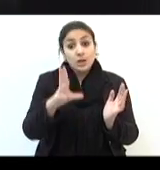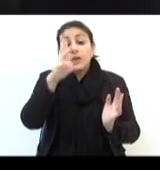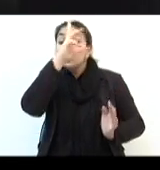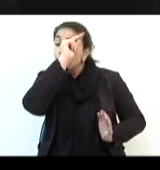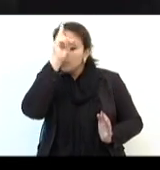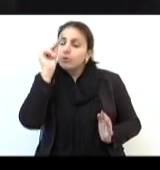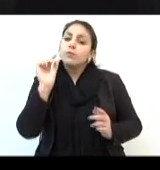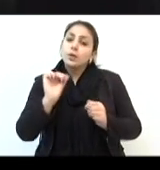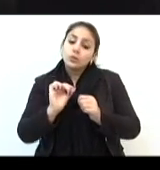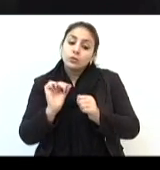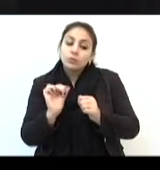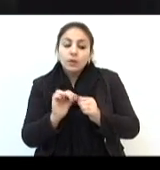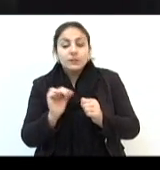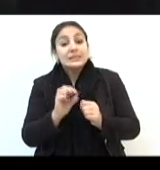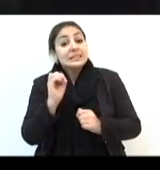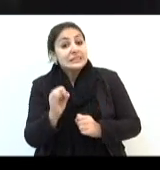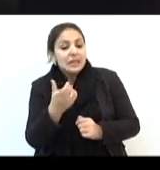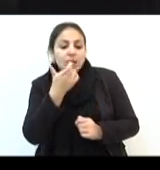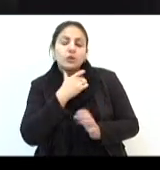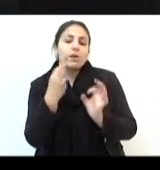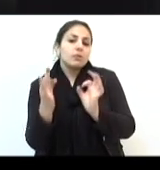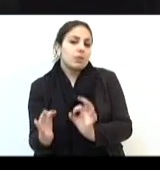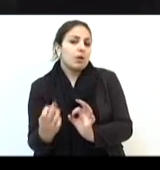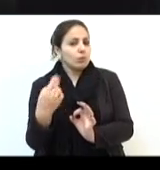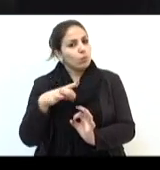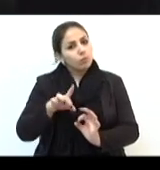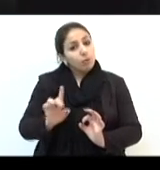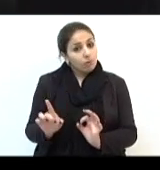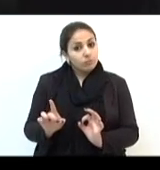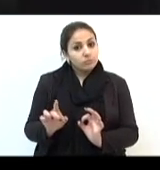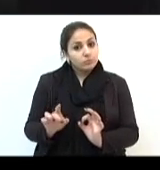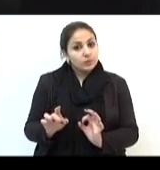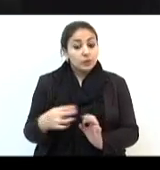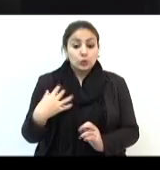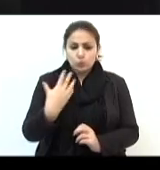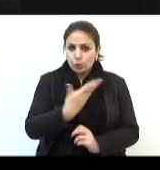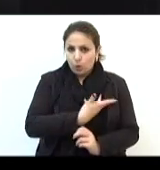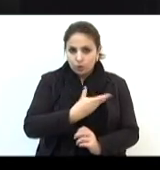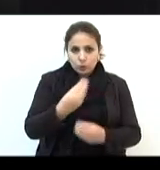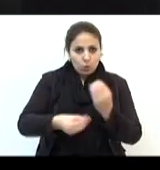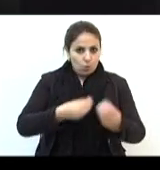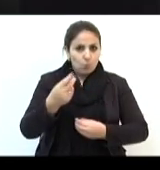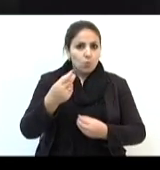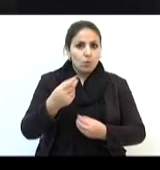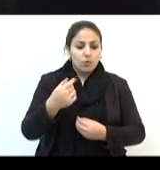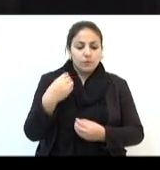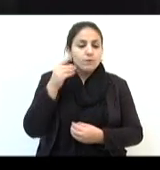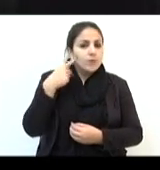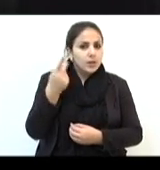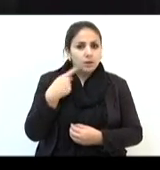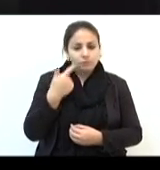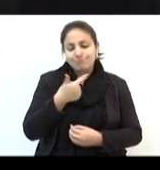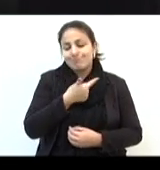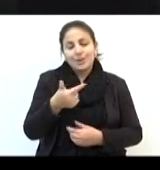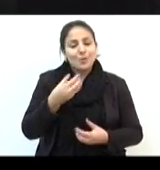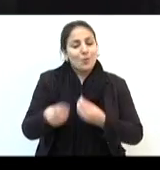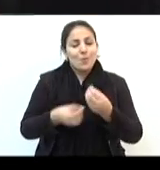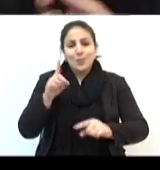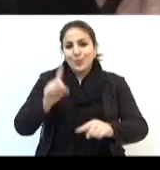fazer se achar que deve, né? Mas enquanto Câmara, enquanto legisladora, não tenho como proibir nada a